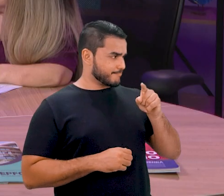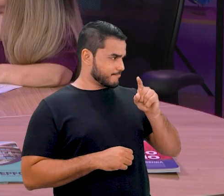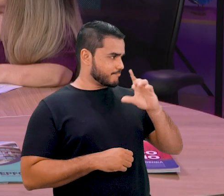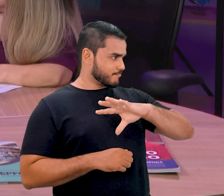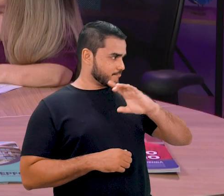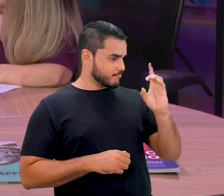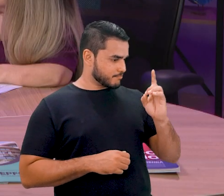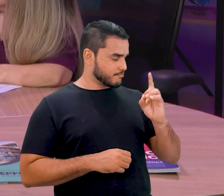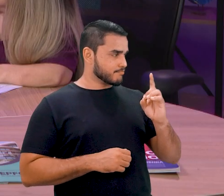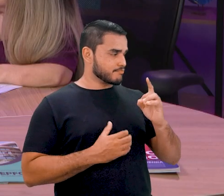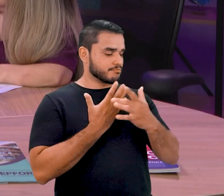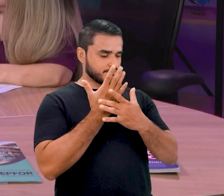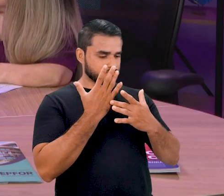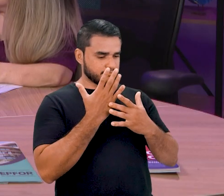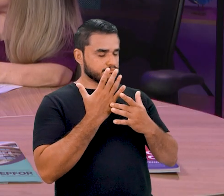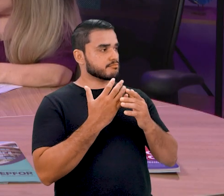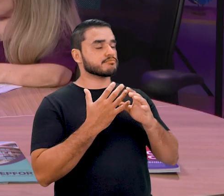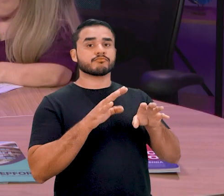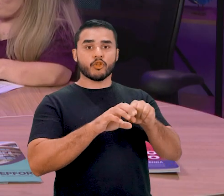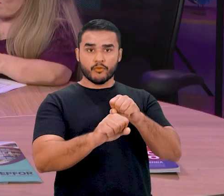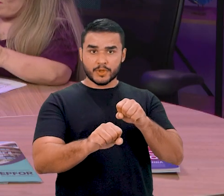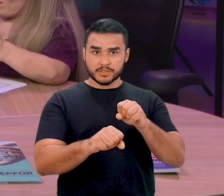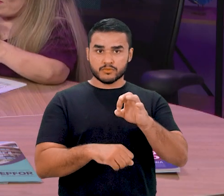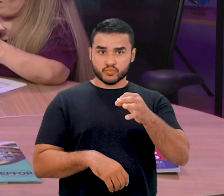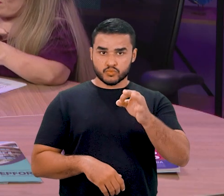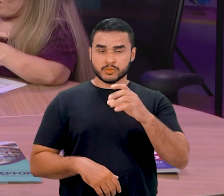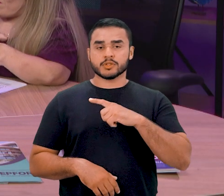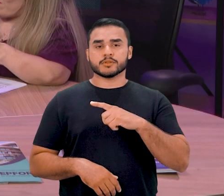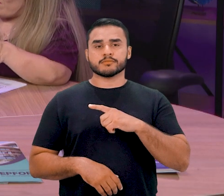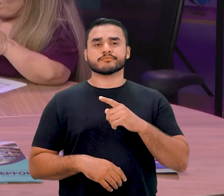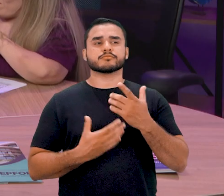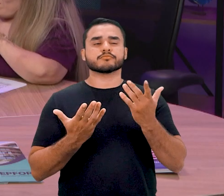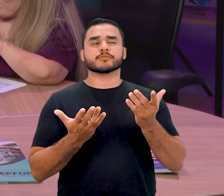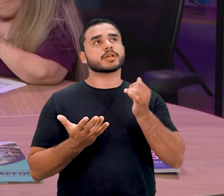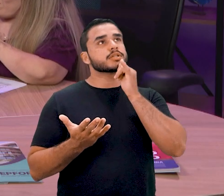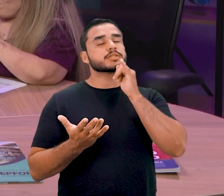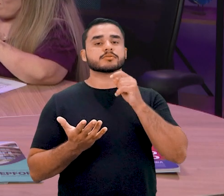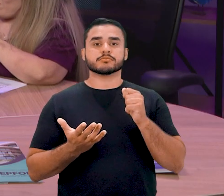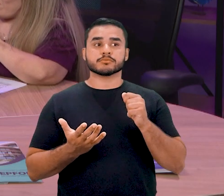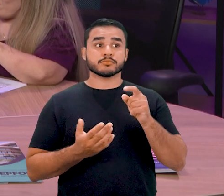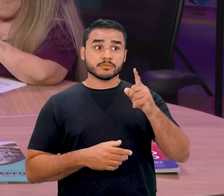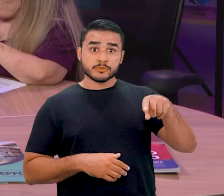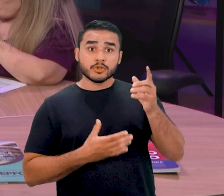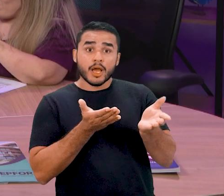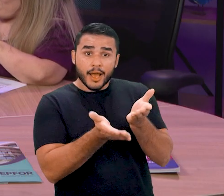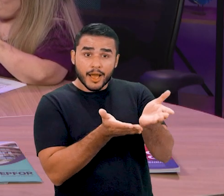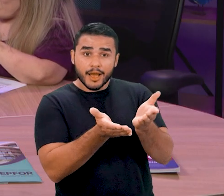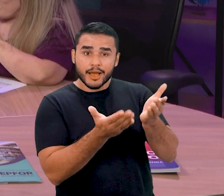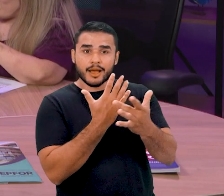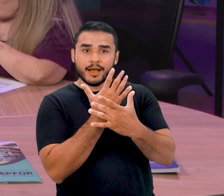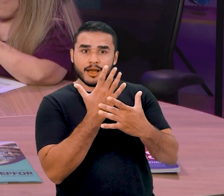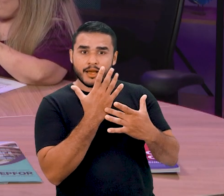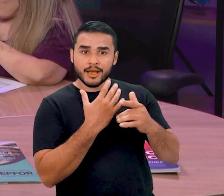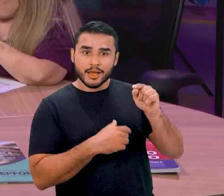equipamentos públicos no atendimento a pessoas com deficiência, como também se inserir nas universidades para trazer um pouco disso.